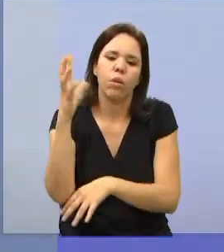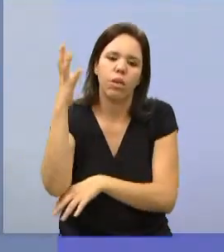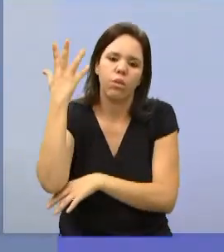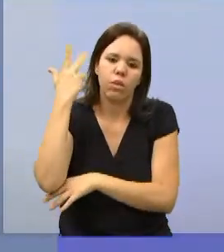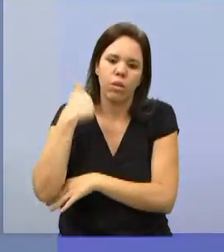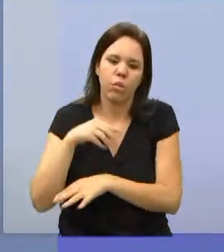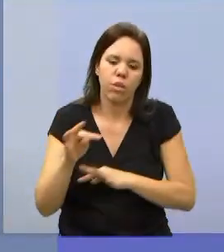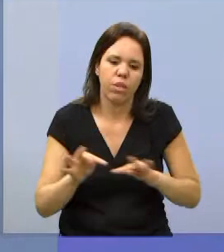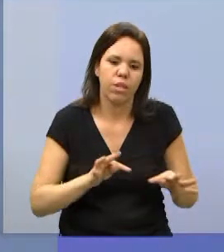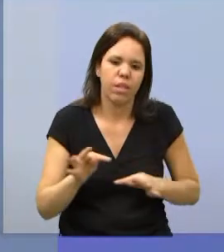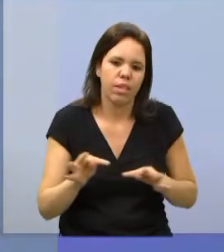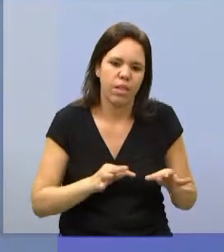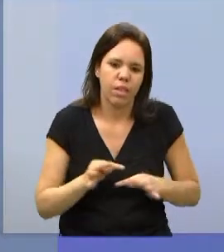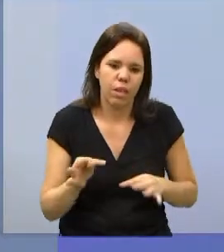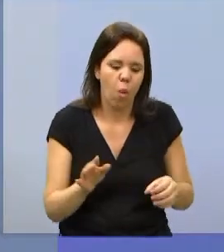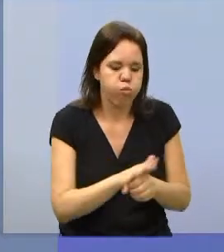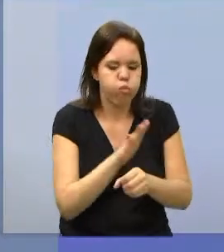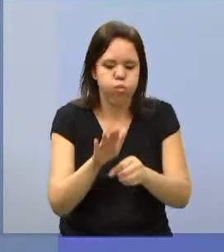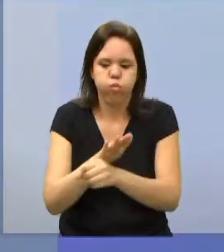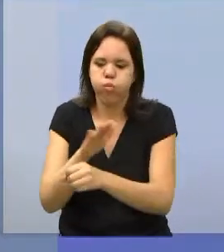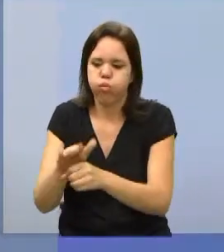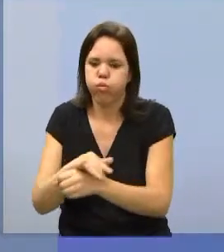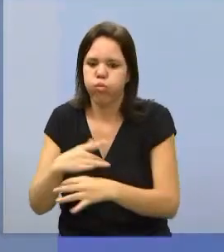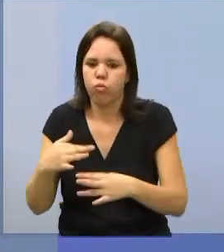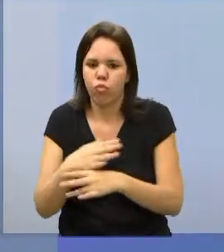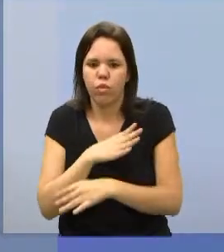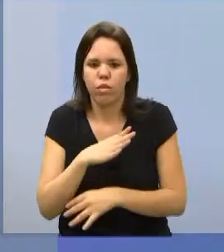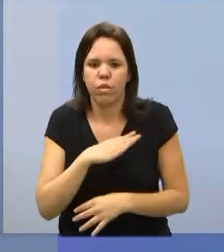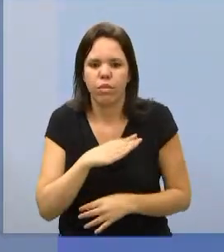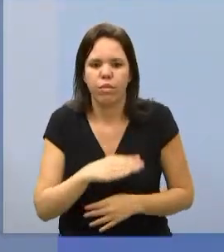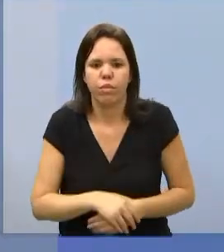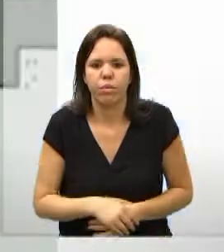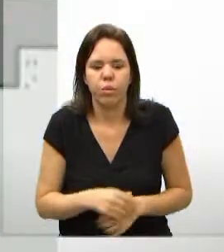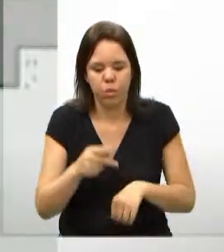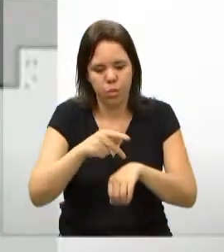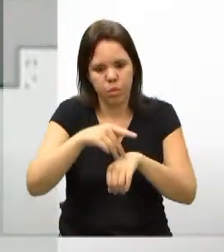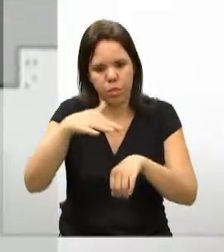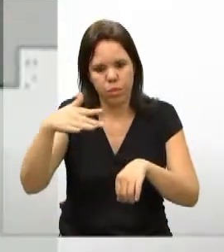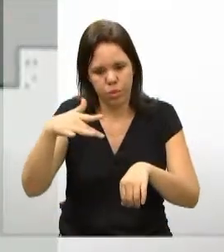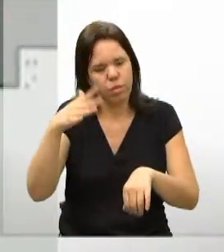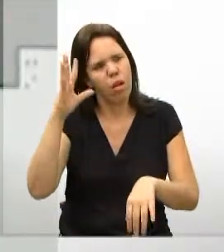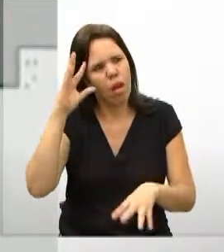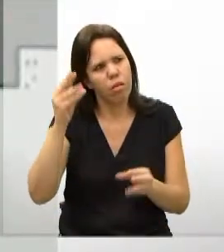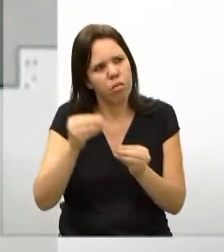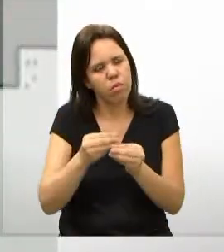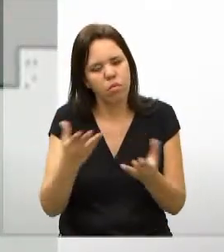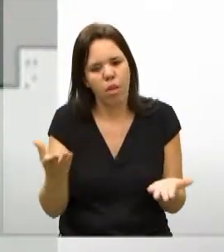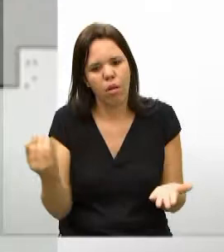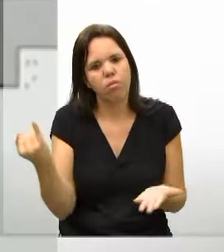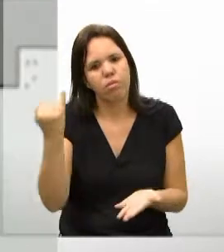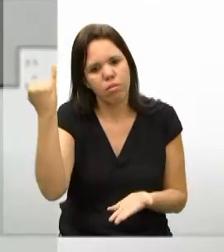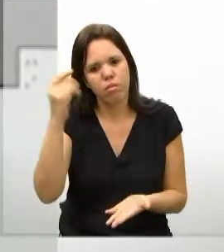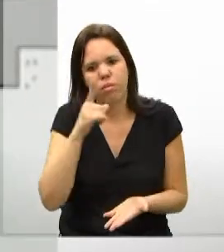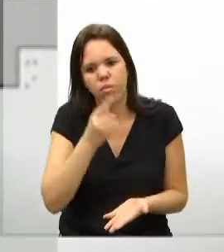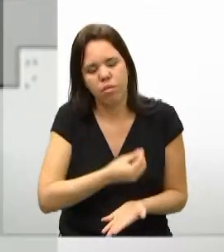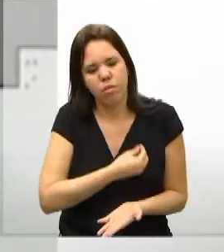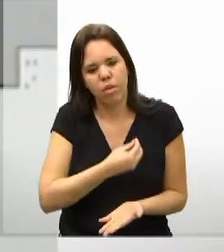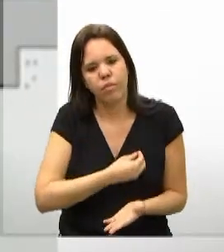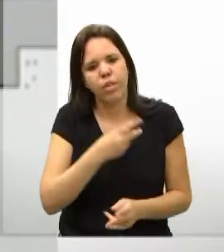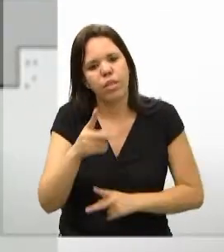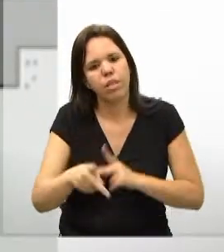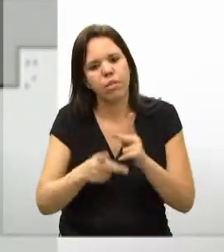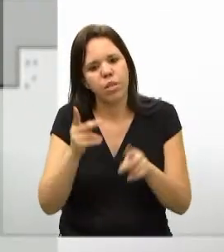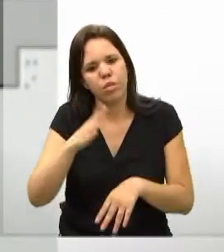de tratada, abastece toda a cidade. Cristalina concluiu que a água é muito importante para a vida das